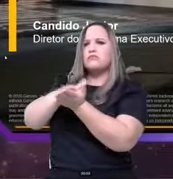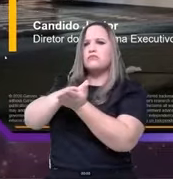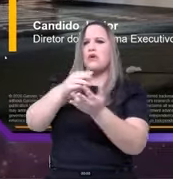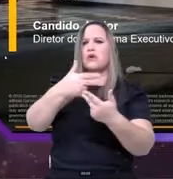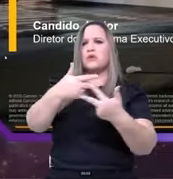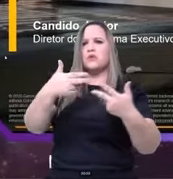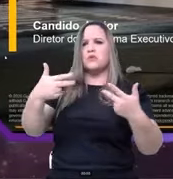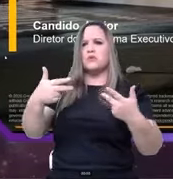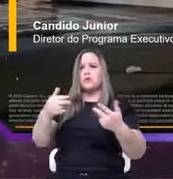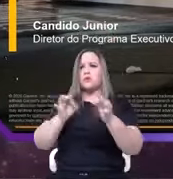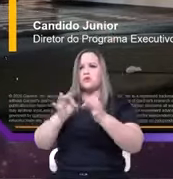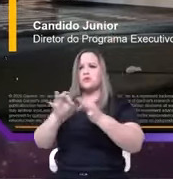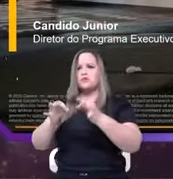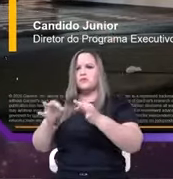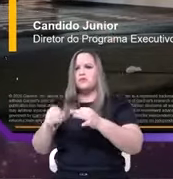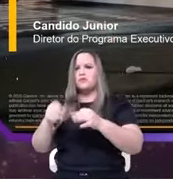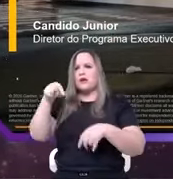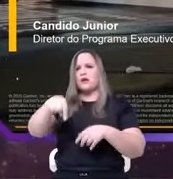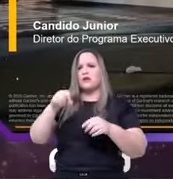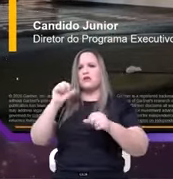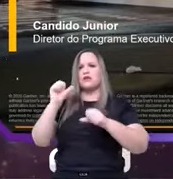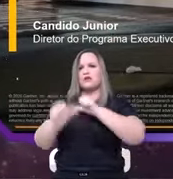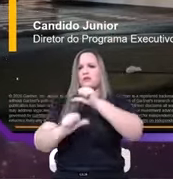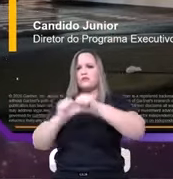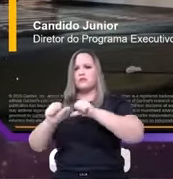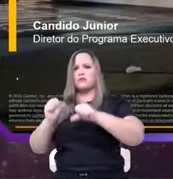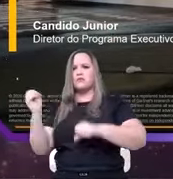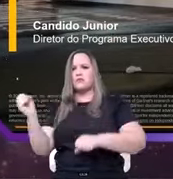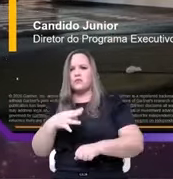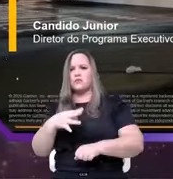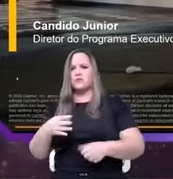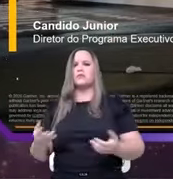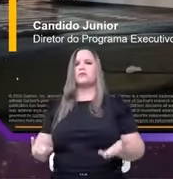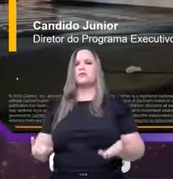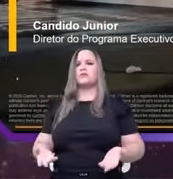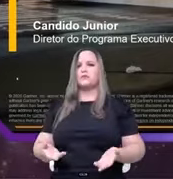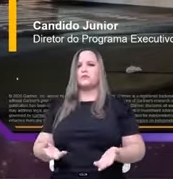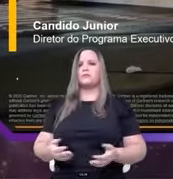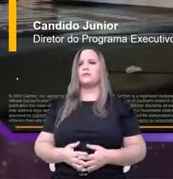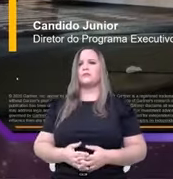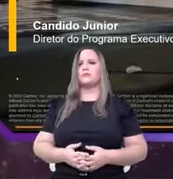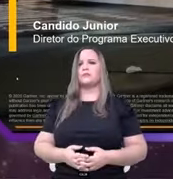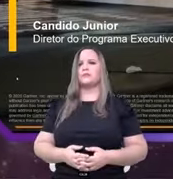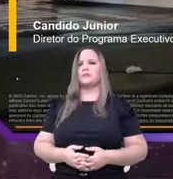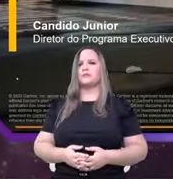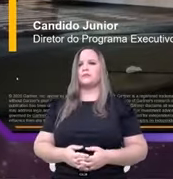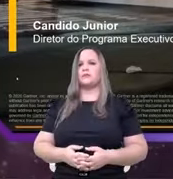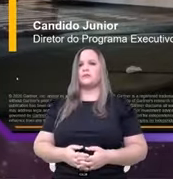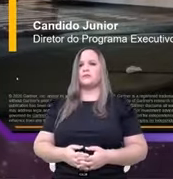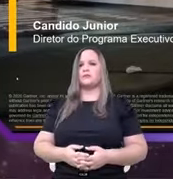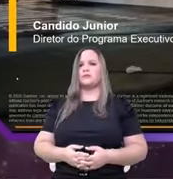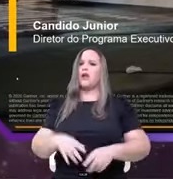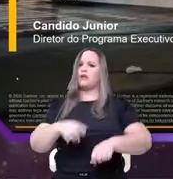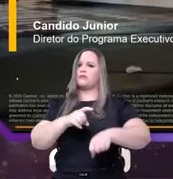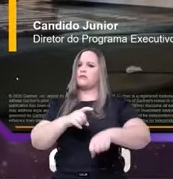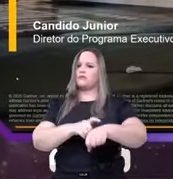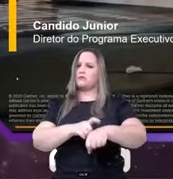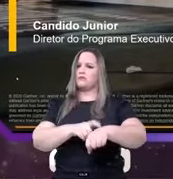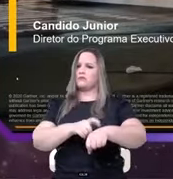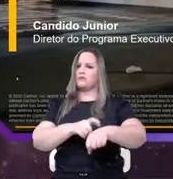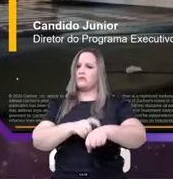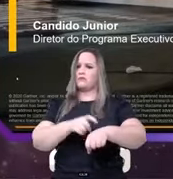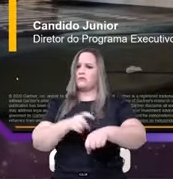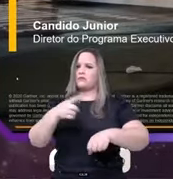como a inovação, têm um potencial enorme e são inocentes nesse caso. Desde o momento que nós